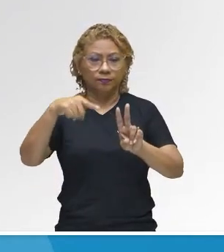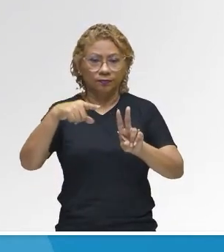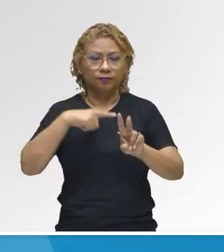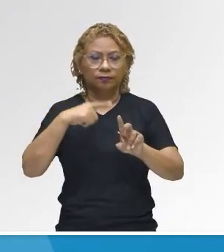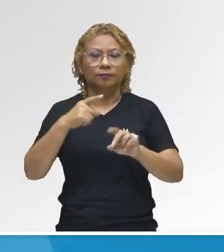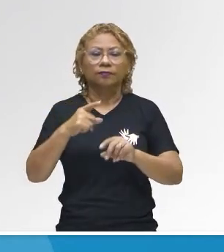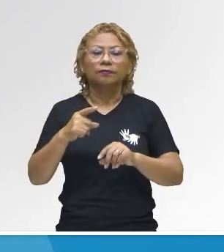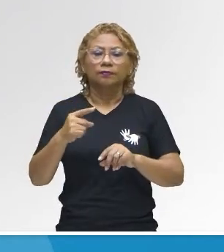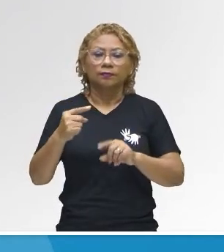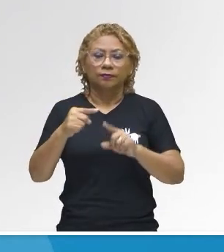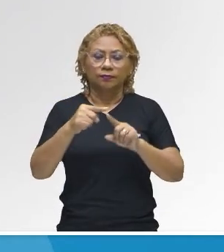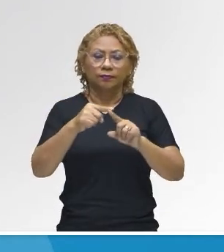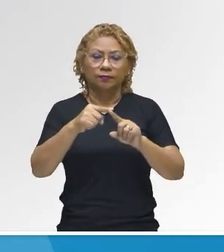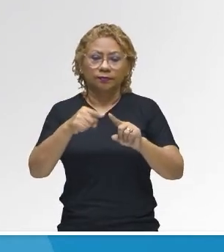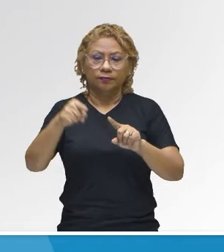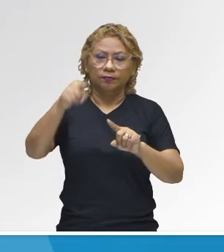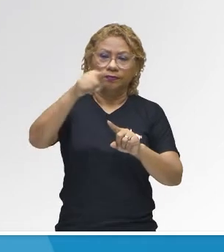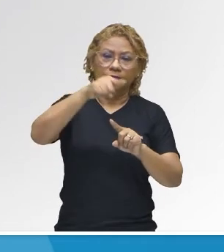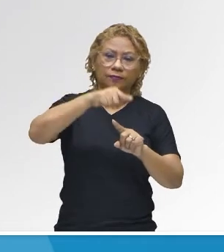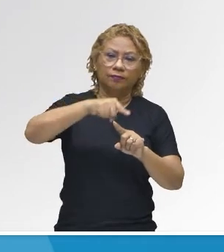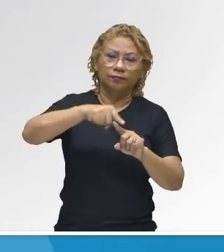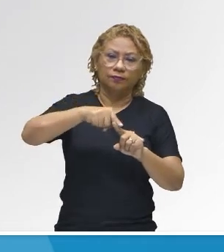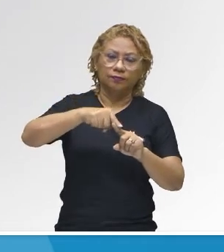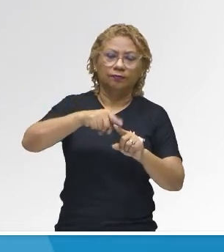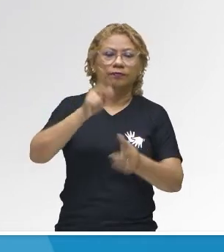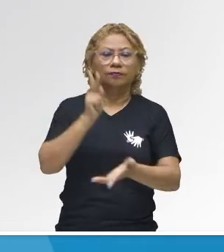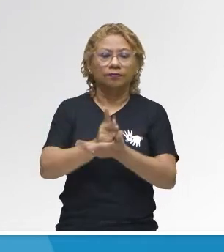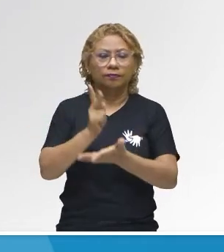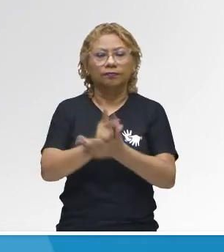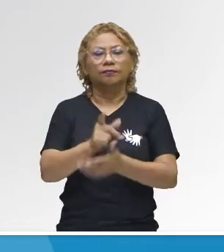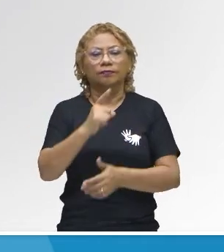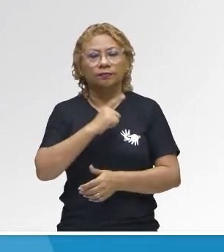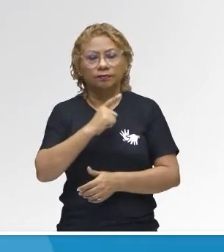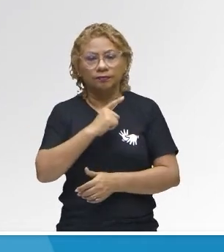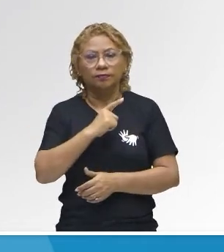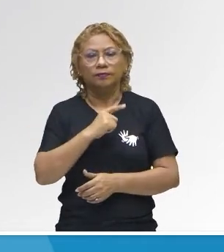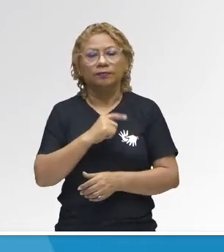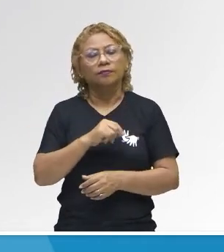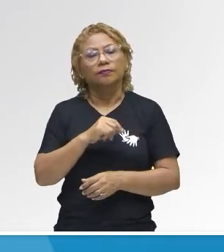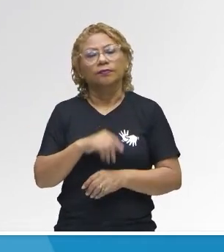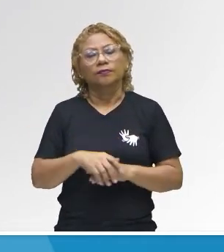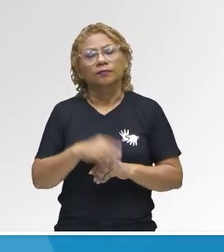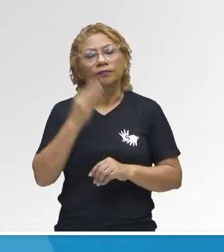que vai acontecer toda vez que a gente parar